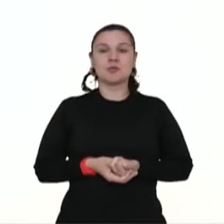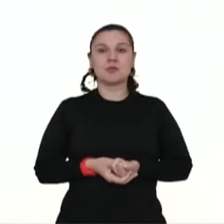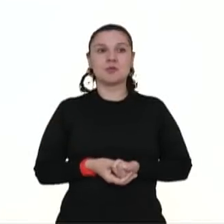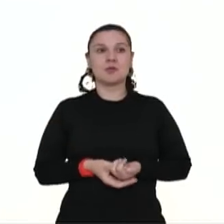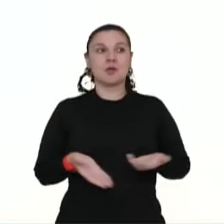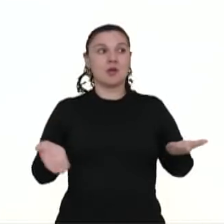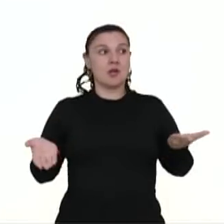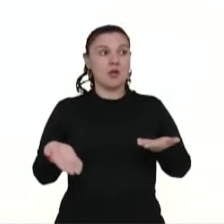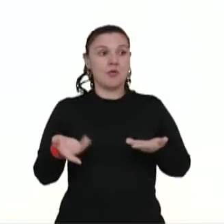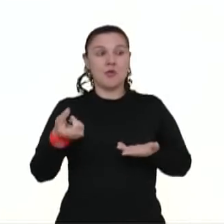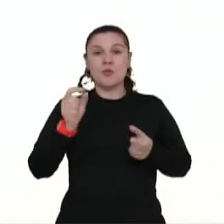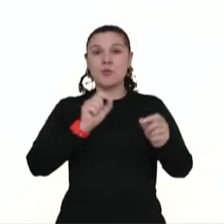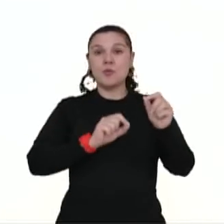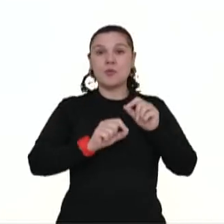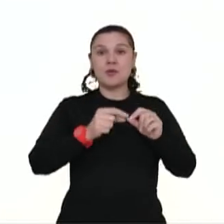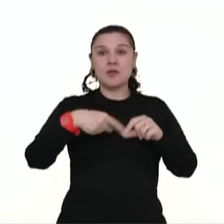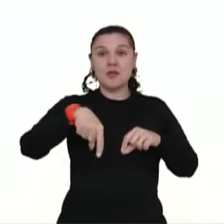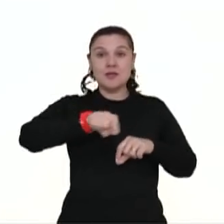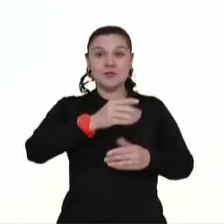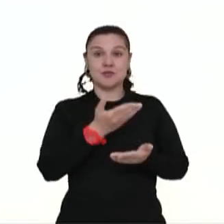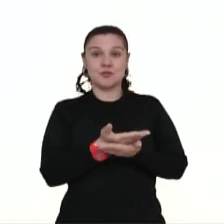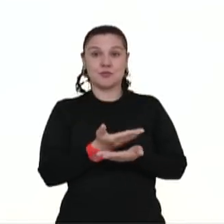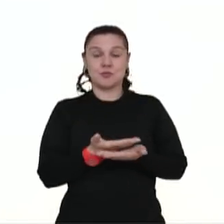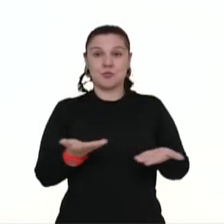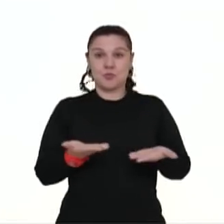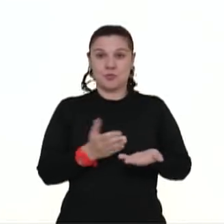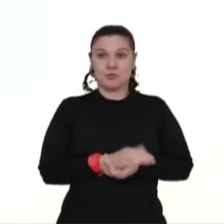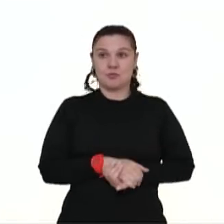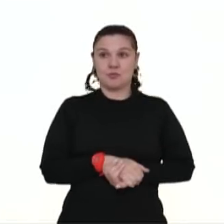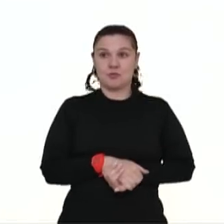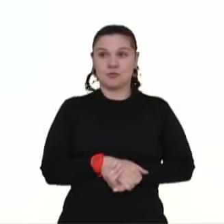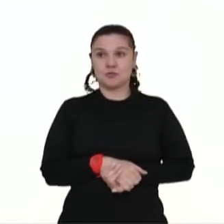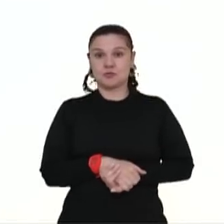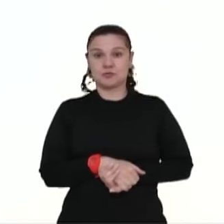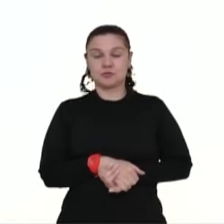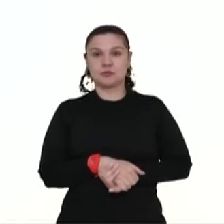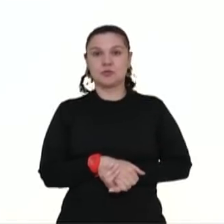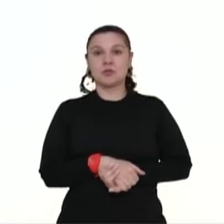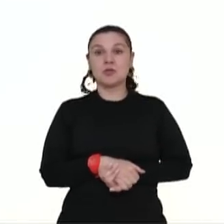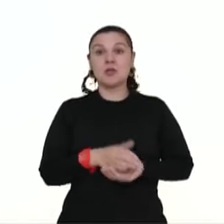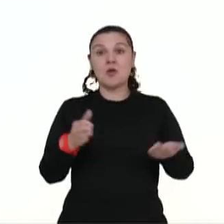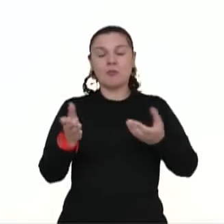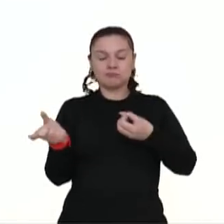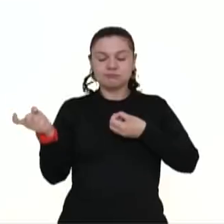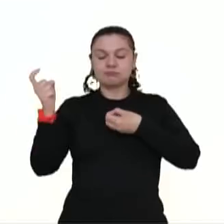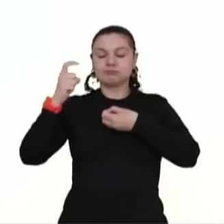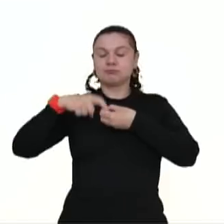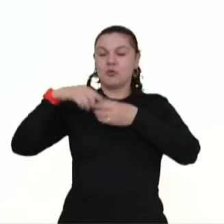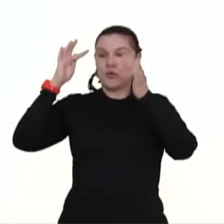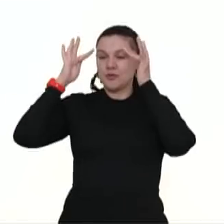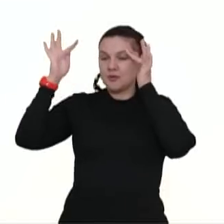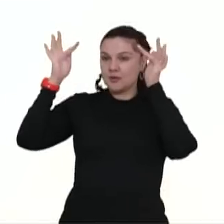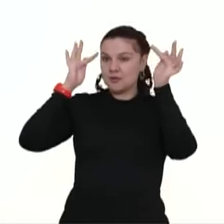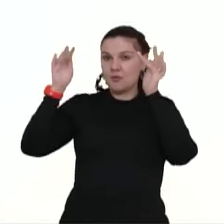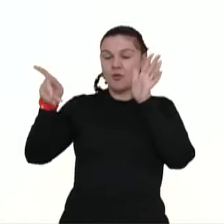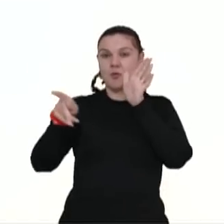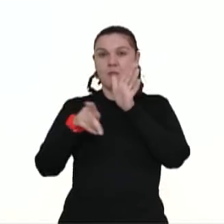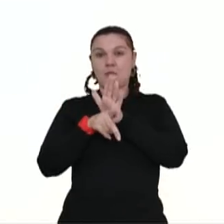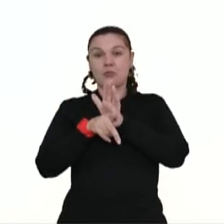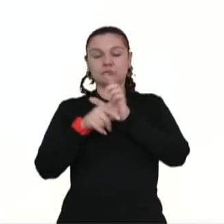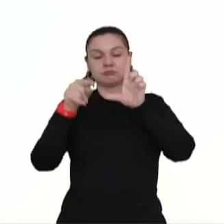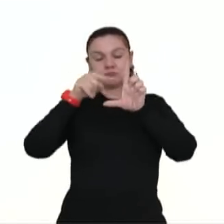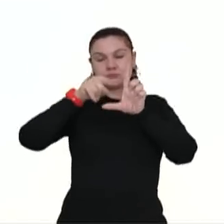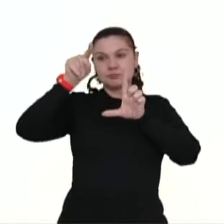Aí, olha só, o que nós vimos na aula de hoje? Hoje nós conversamos sobre uma retomada teórica dos elementos de